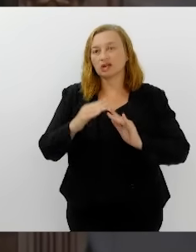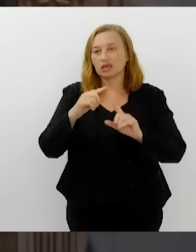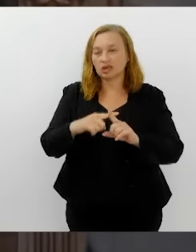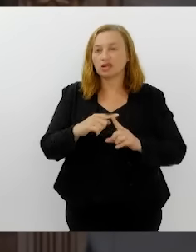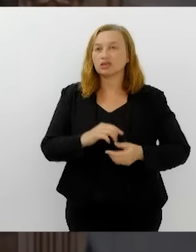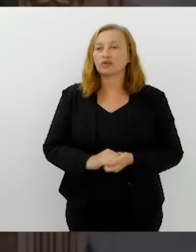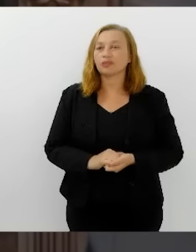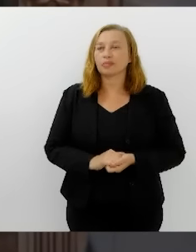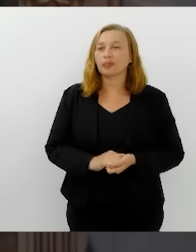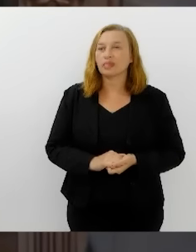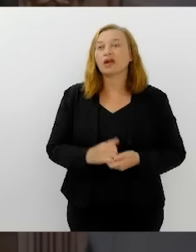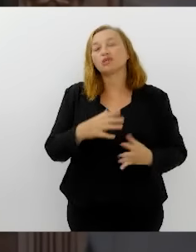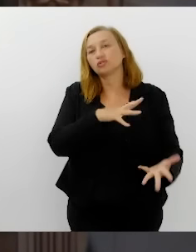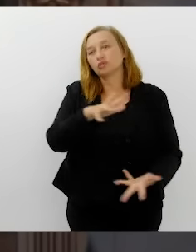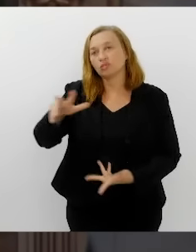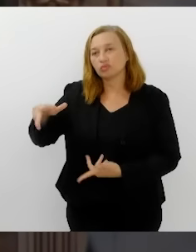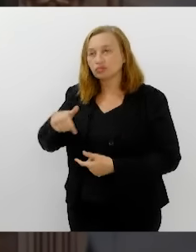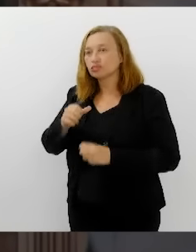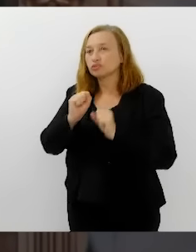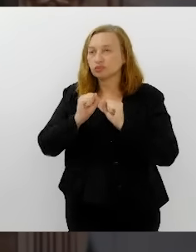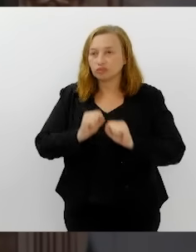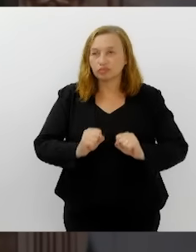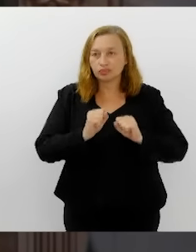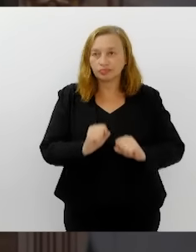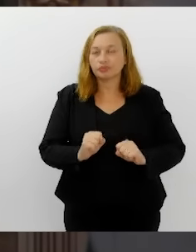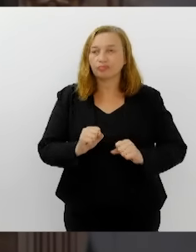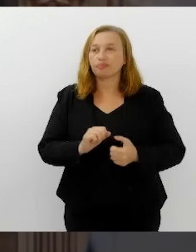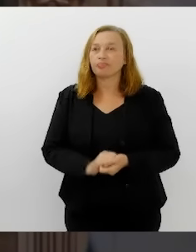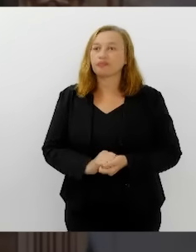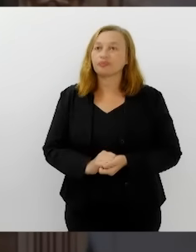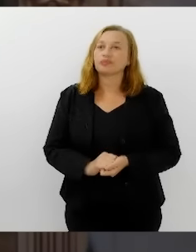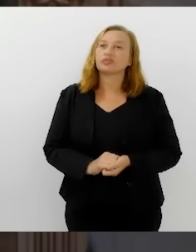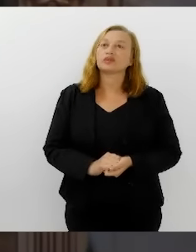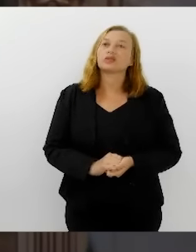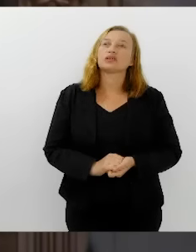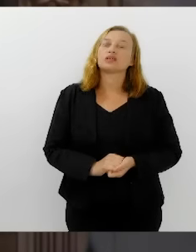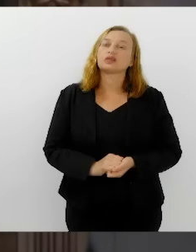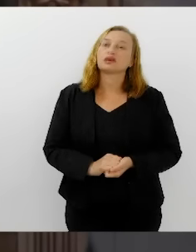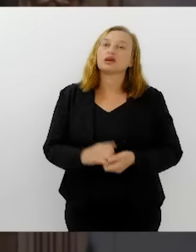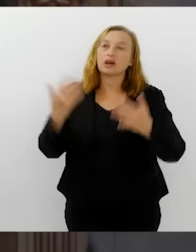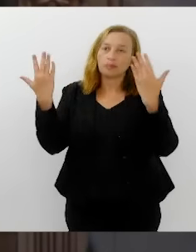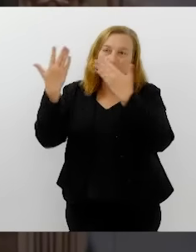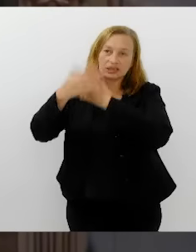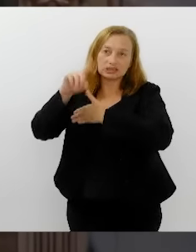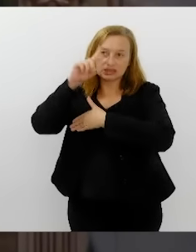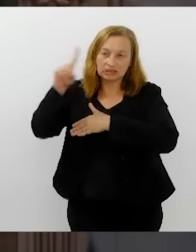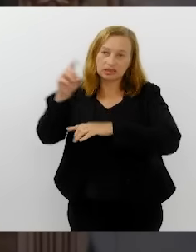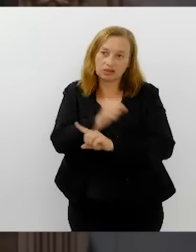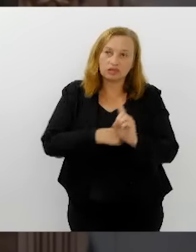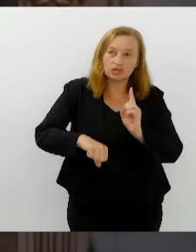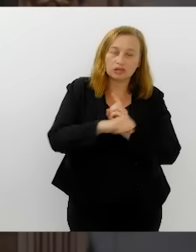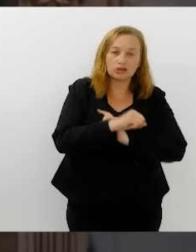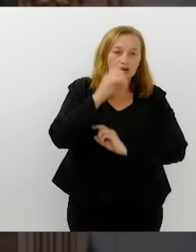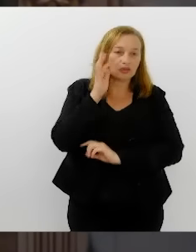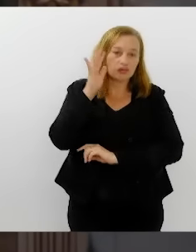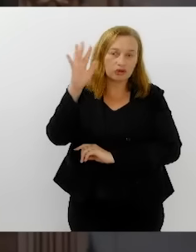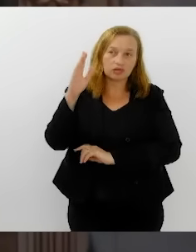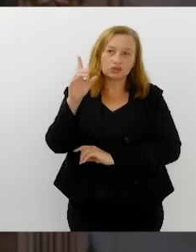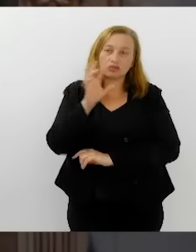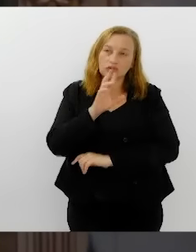que no mundo pudesse justamente ser a presença de Deus na sociedade, para que a filosofia do Evangelho